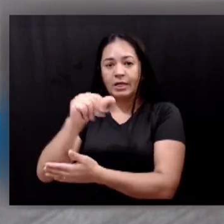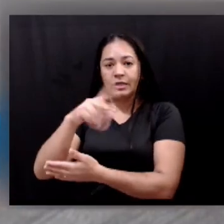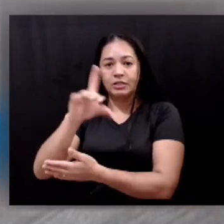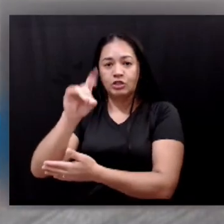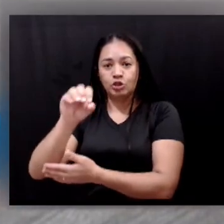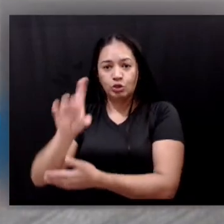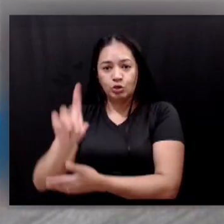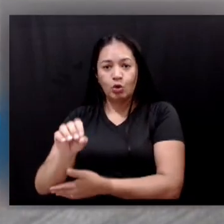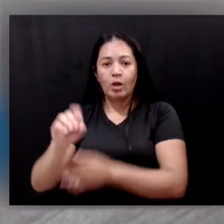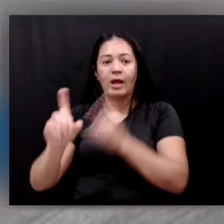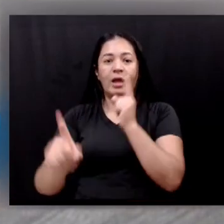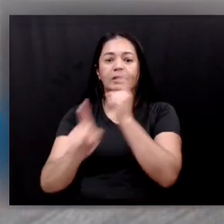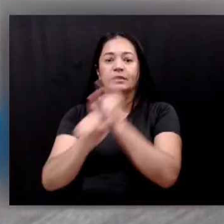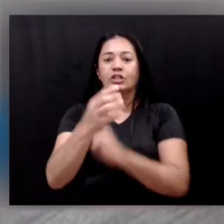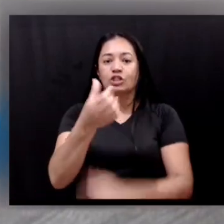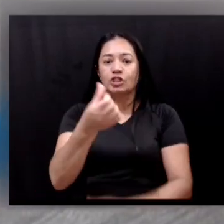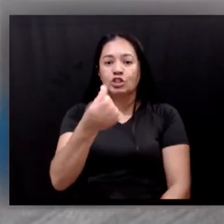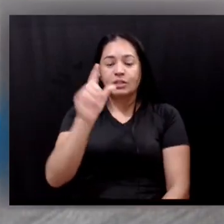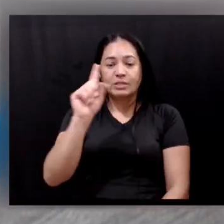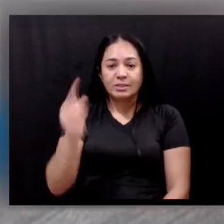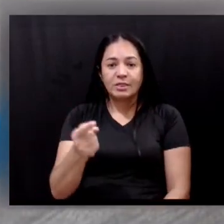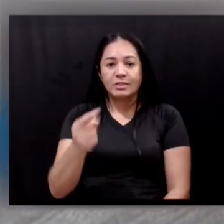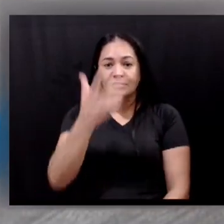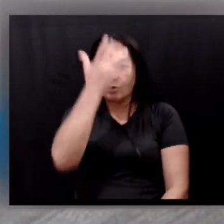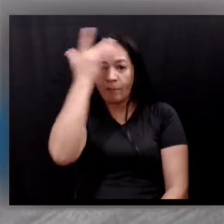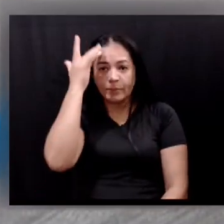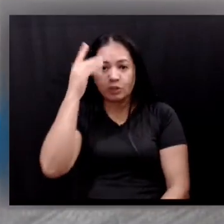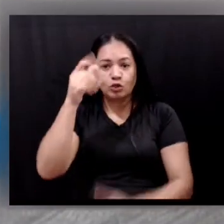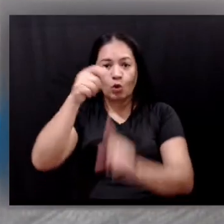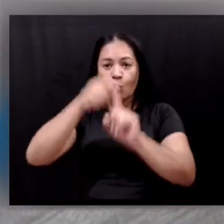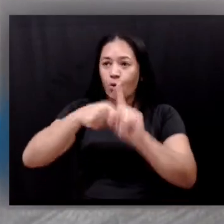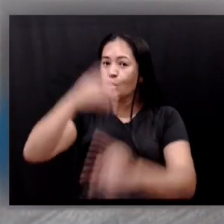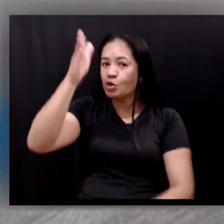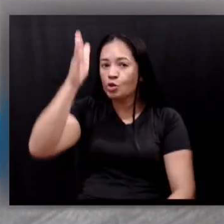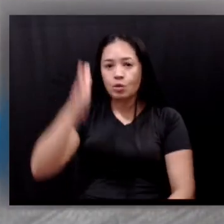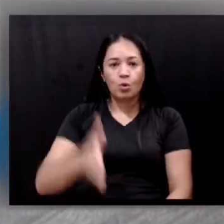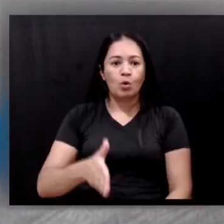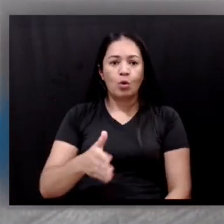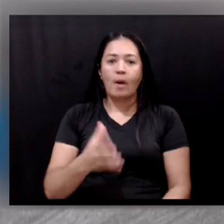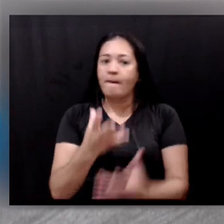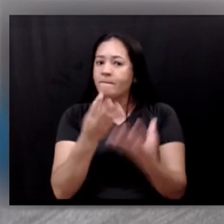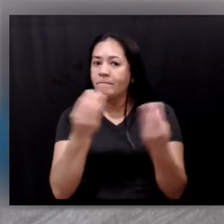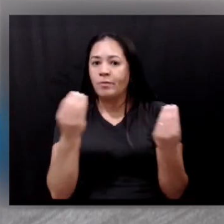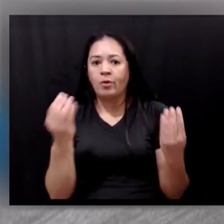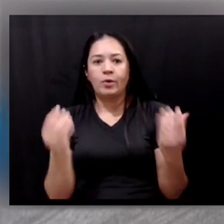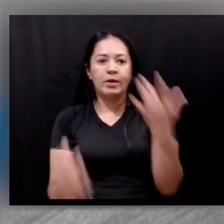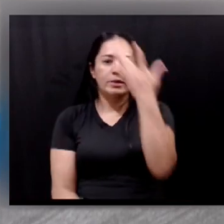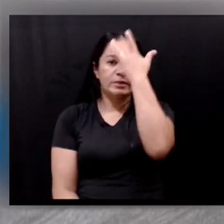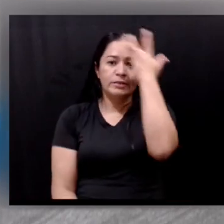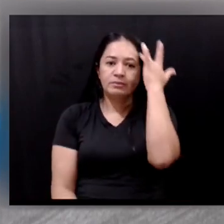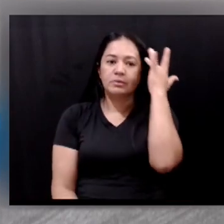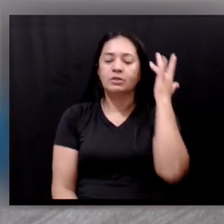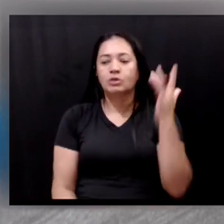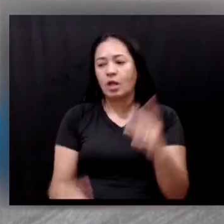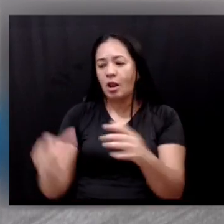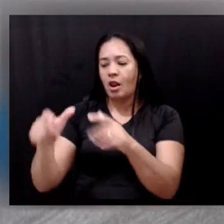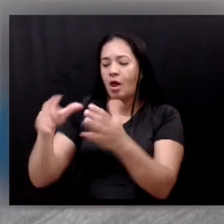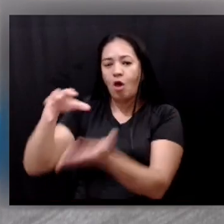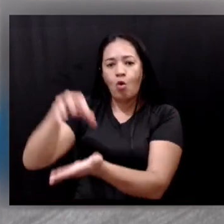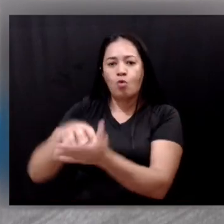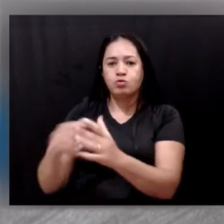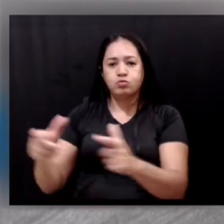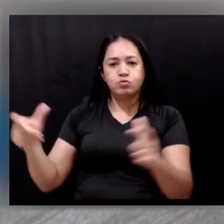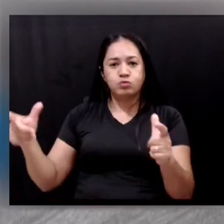6.200 usuários por mês, né? Então é um universo bastante grande de pessoas que são atendidas,